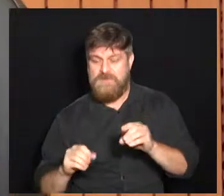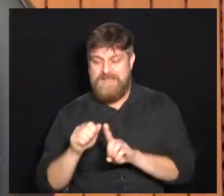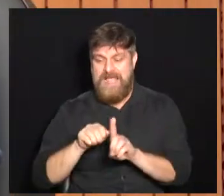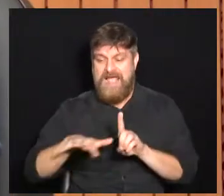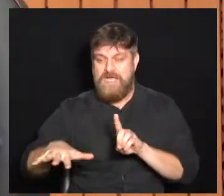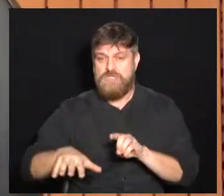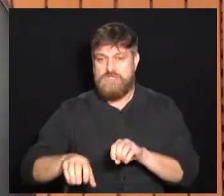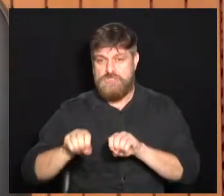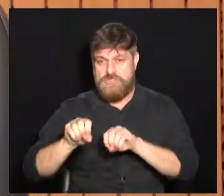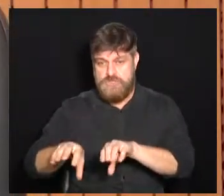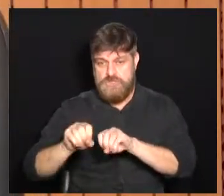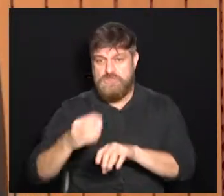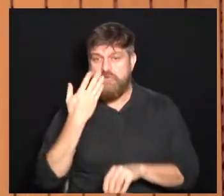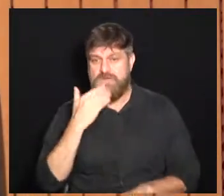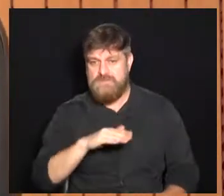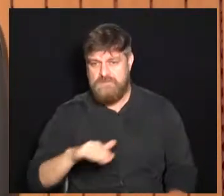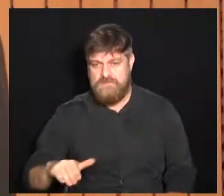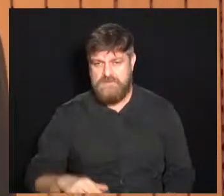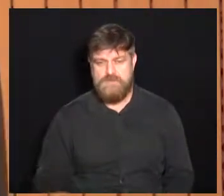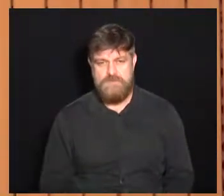infantil.